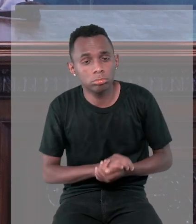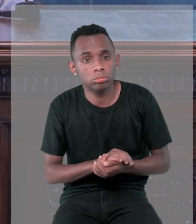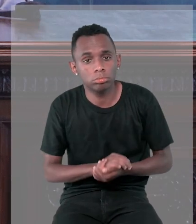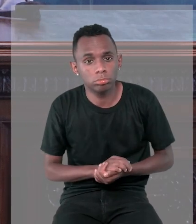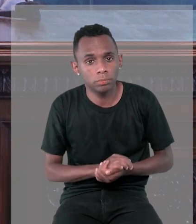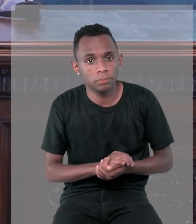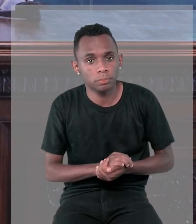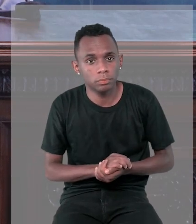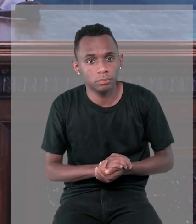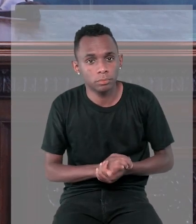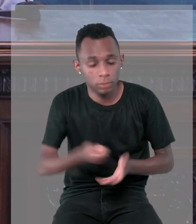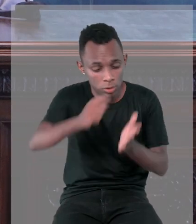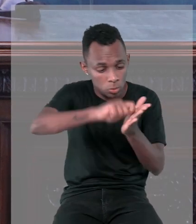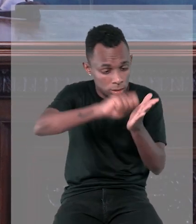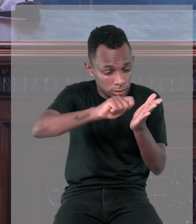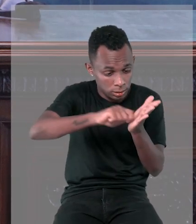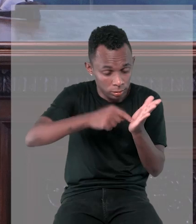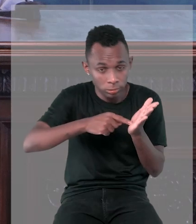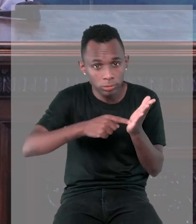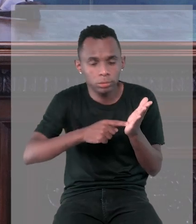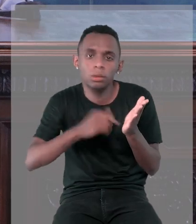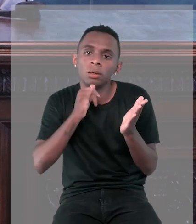A escrita, você chegar